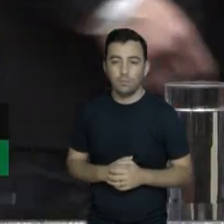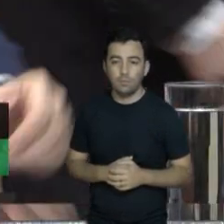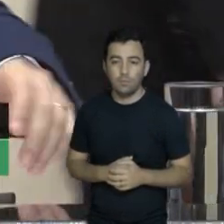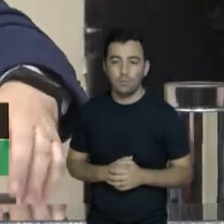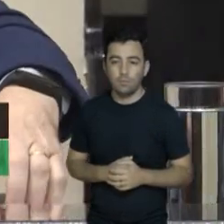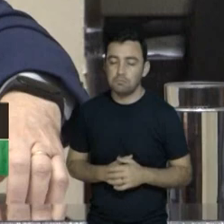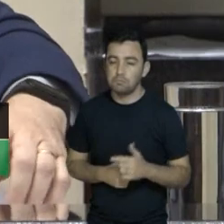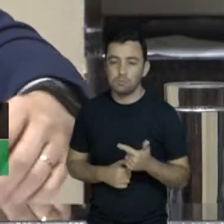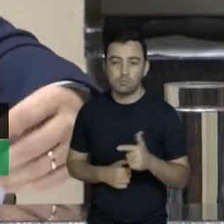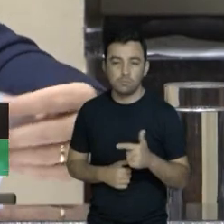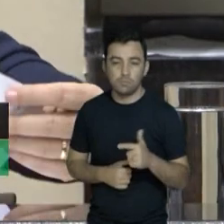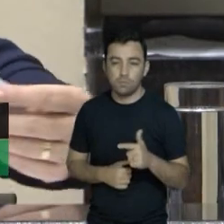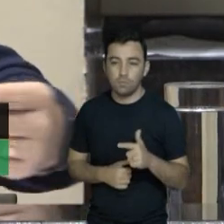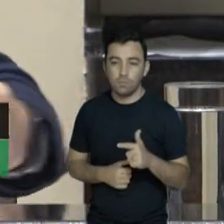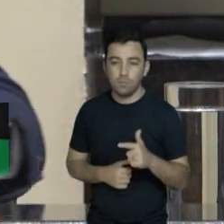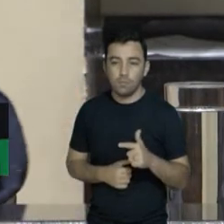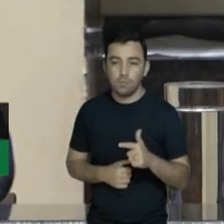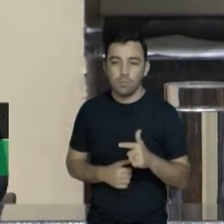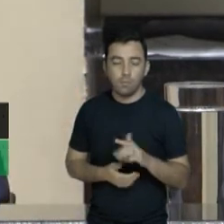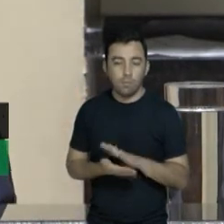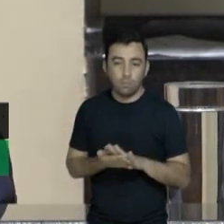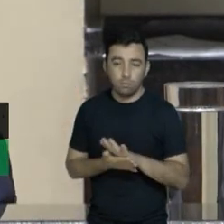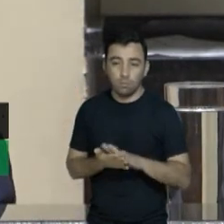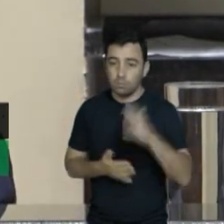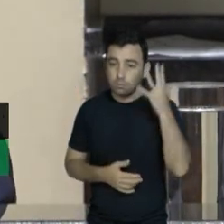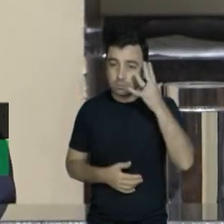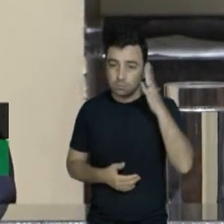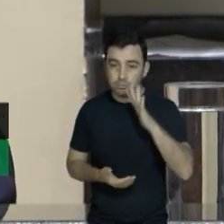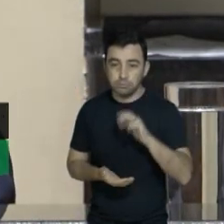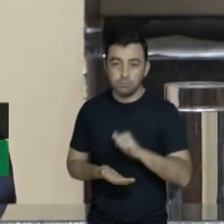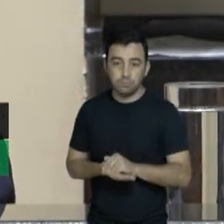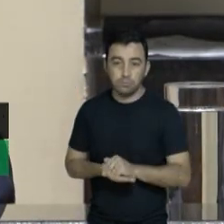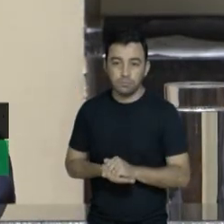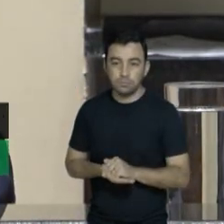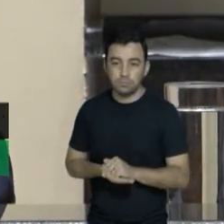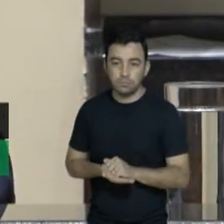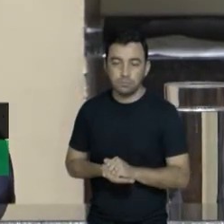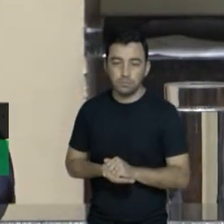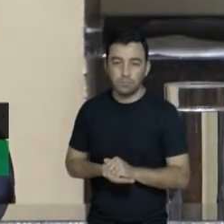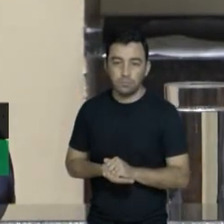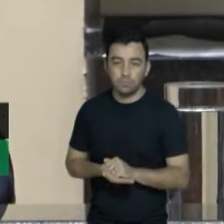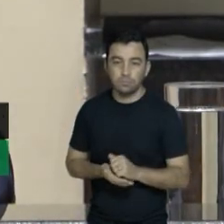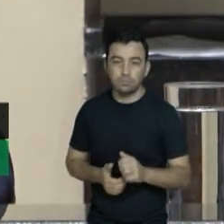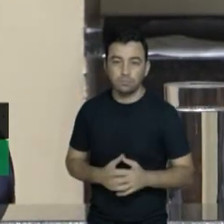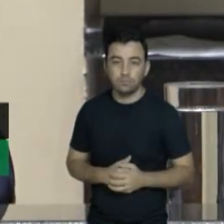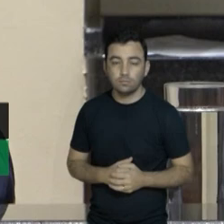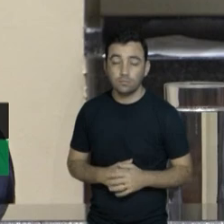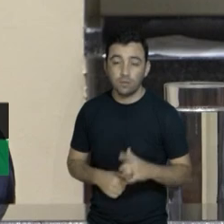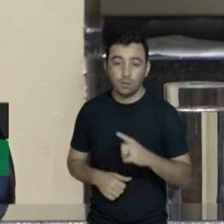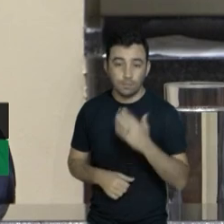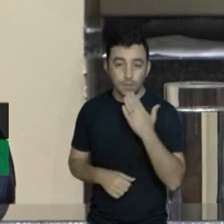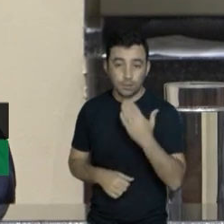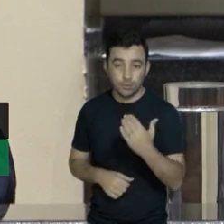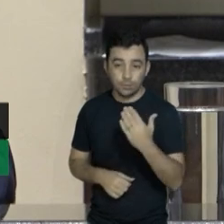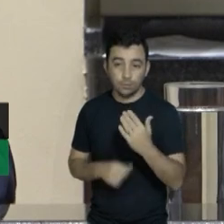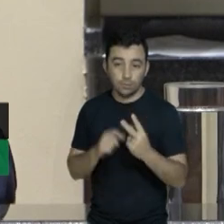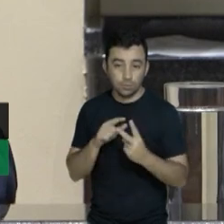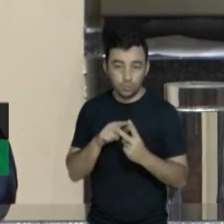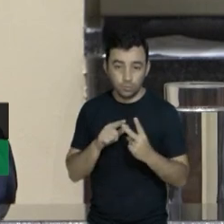Não havendo oradores inscritos, nós temos dois pedidos